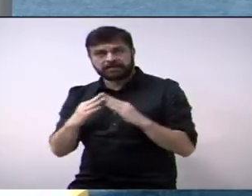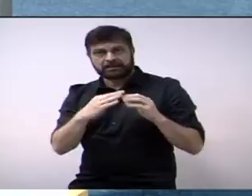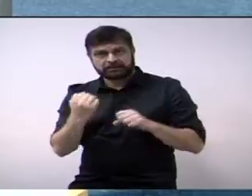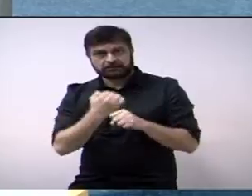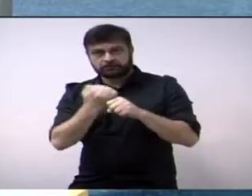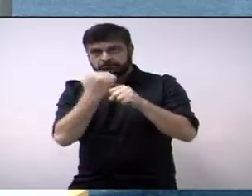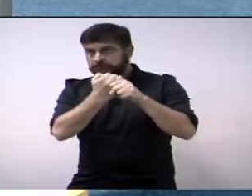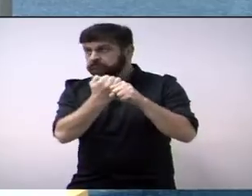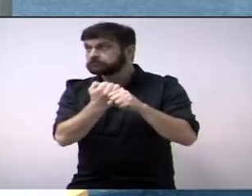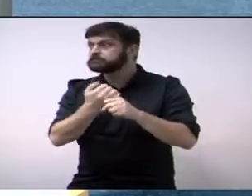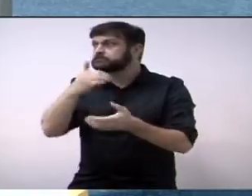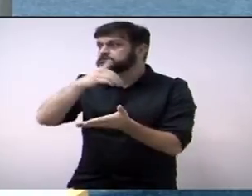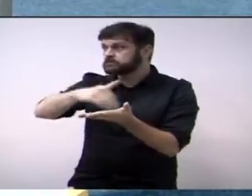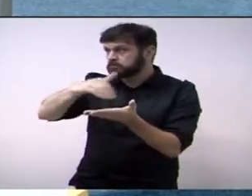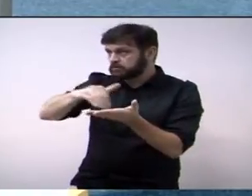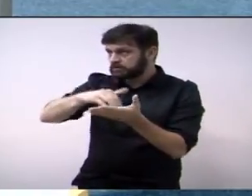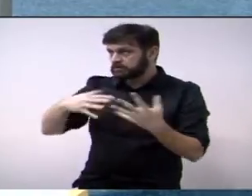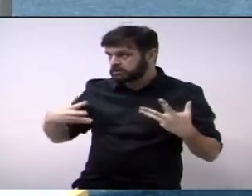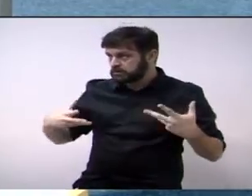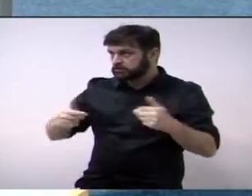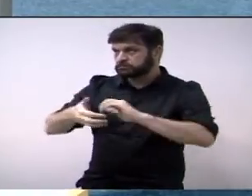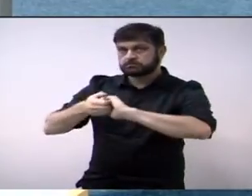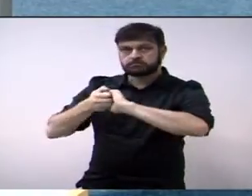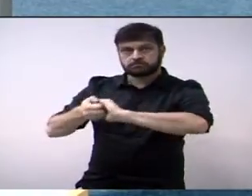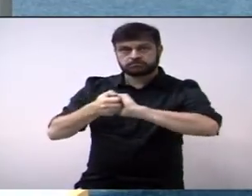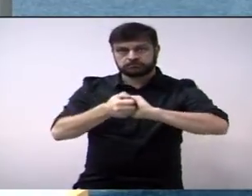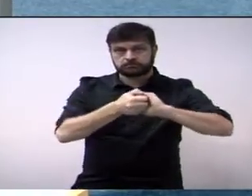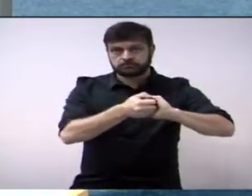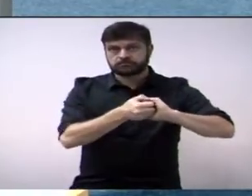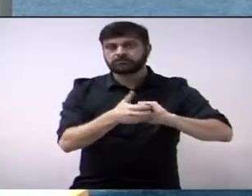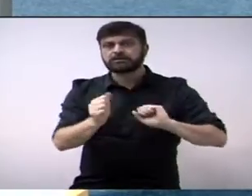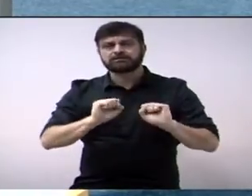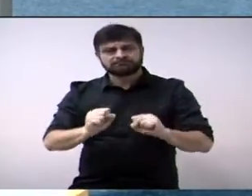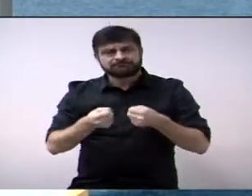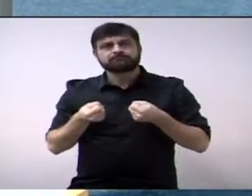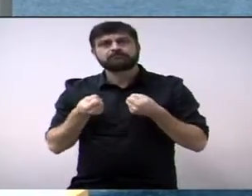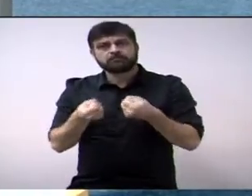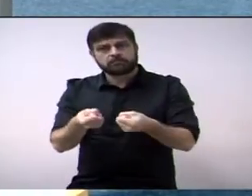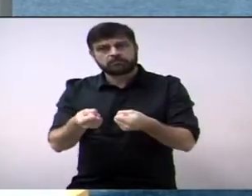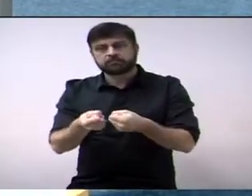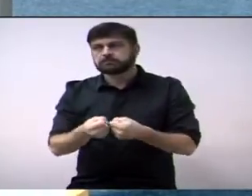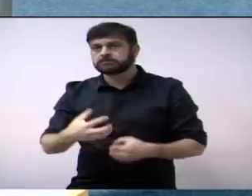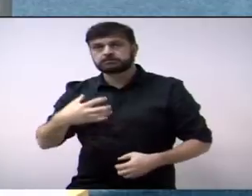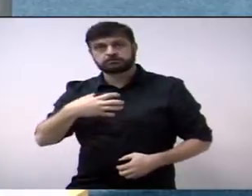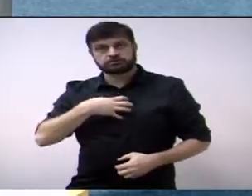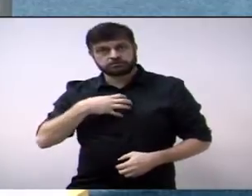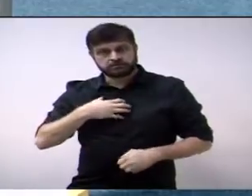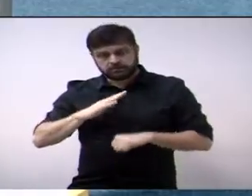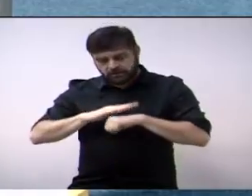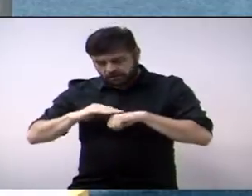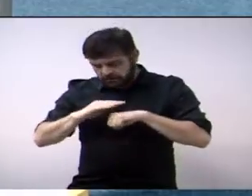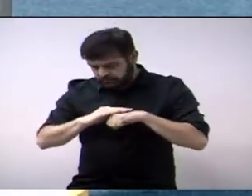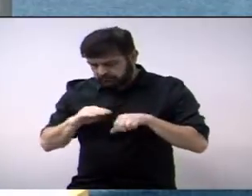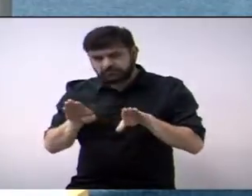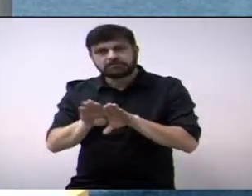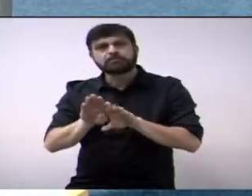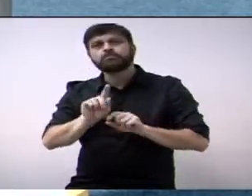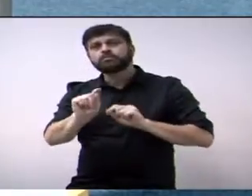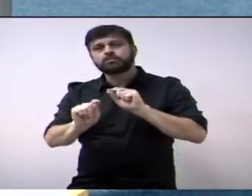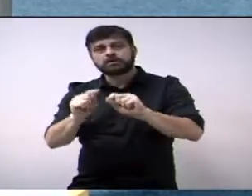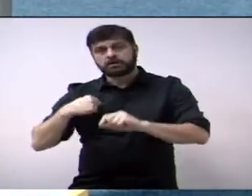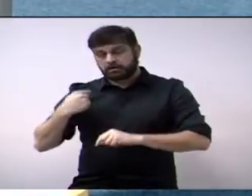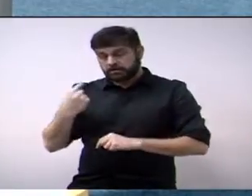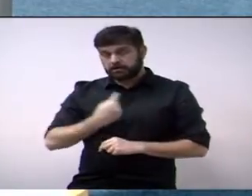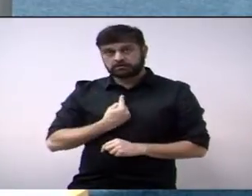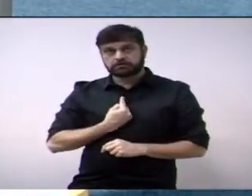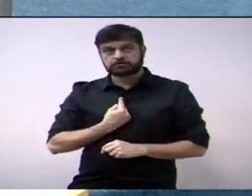secretários presentes. E quero reforçar, de uma forma muito carinhosa também, que a gente está